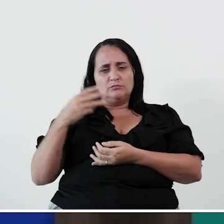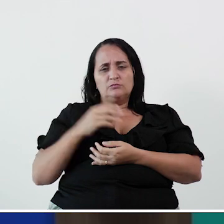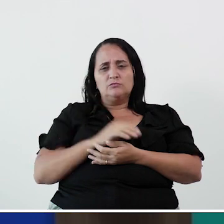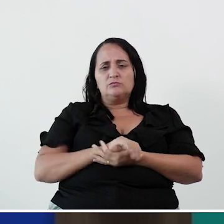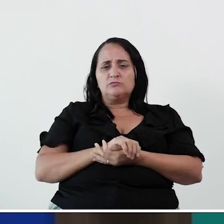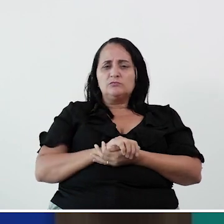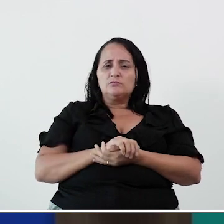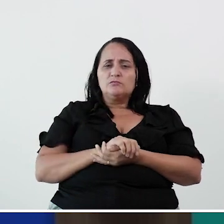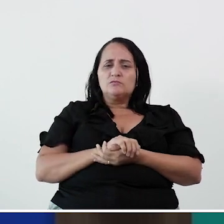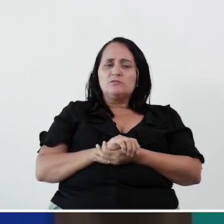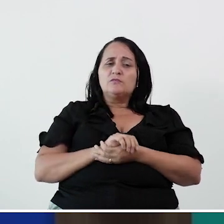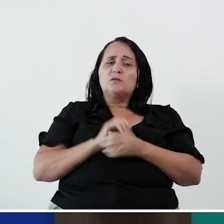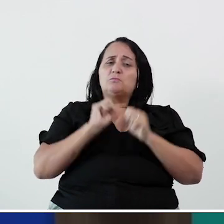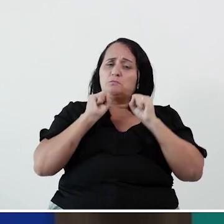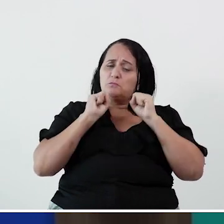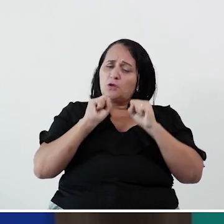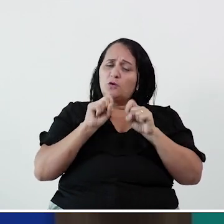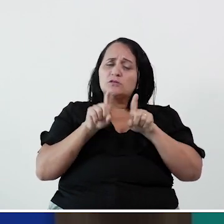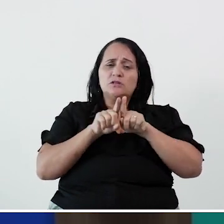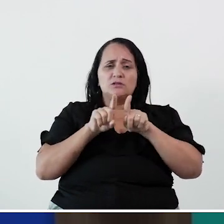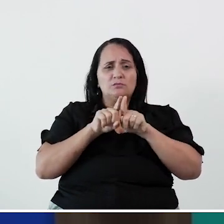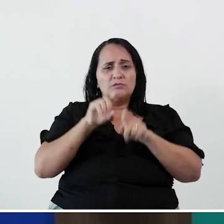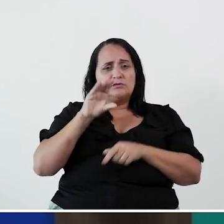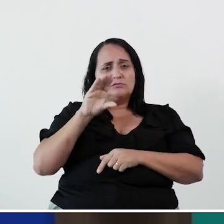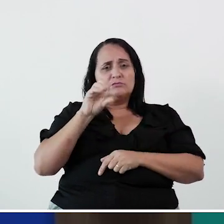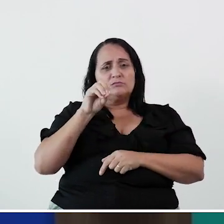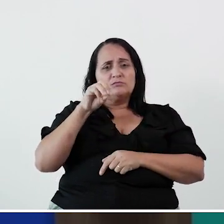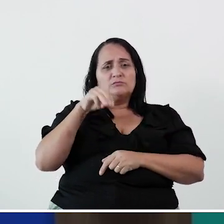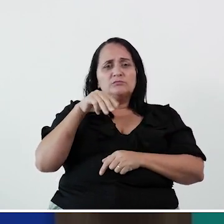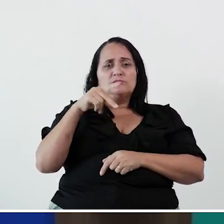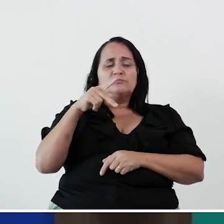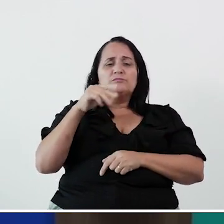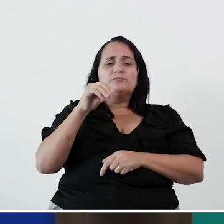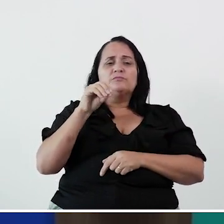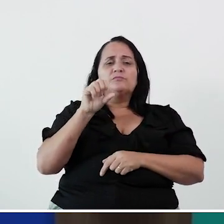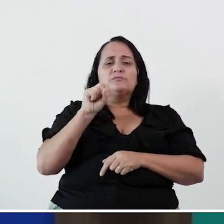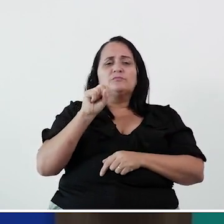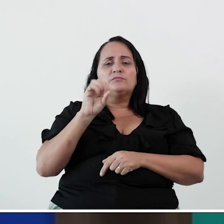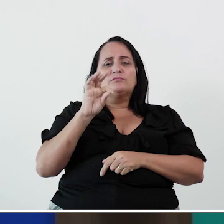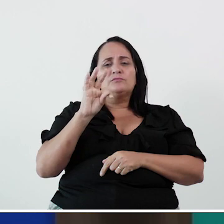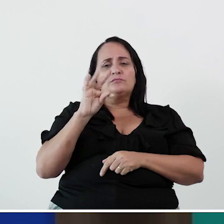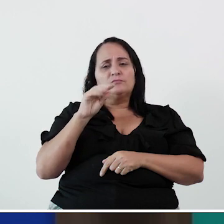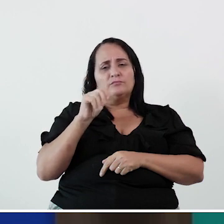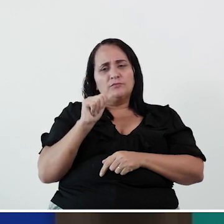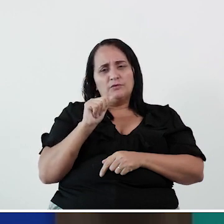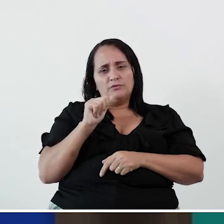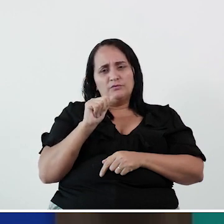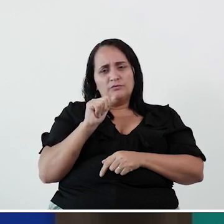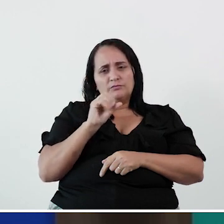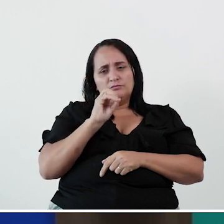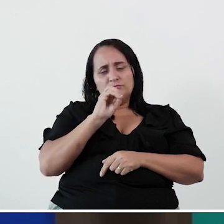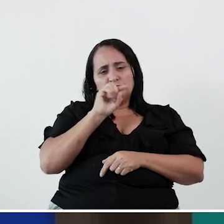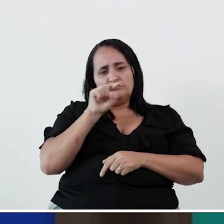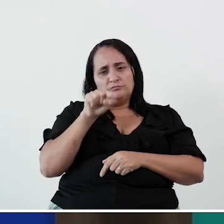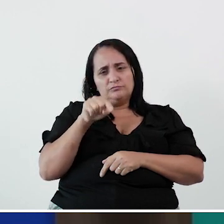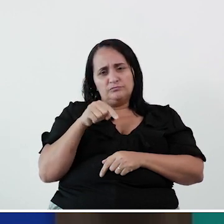dízima periódica também pode ser composta. Quando eu tenho a